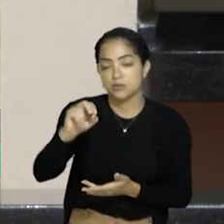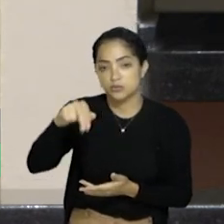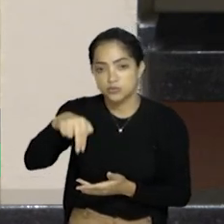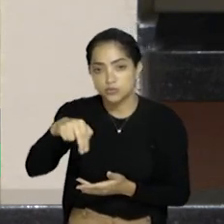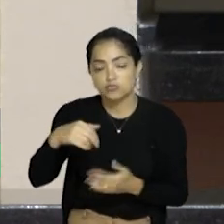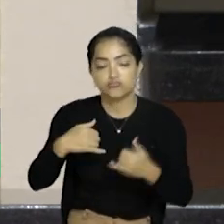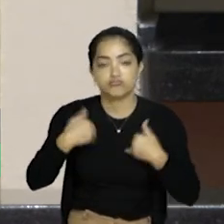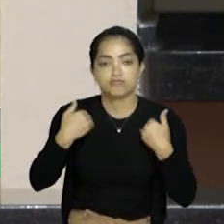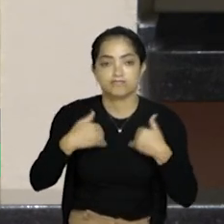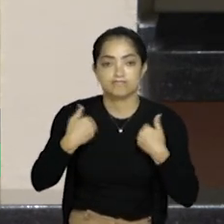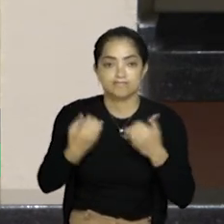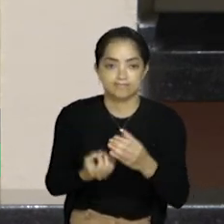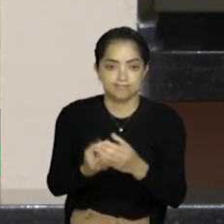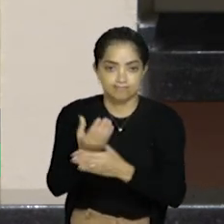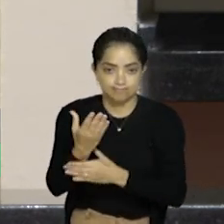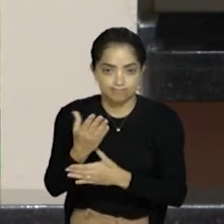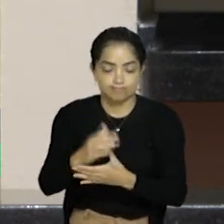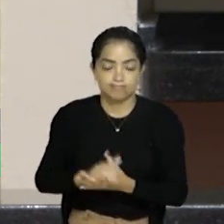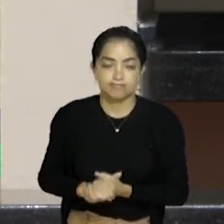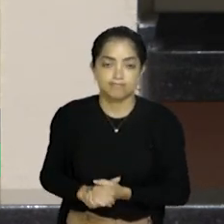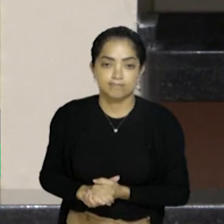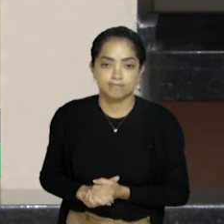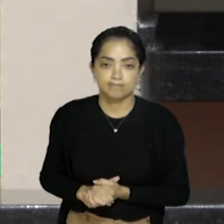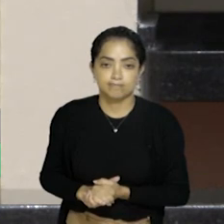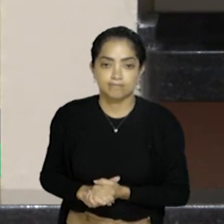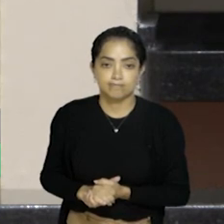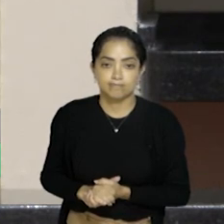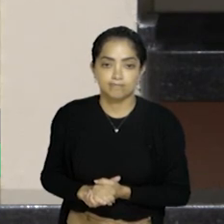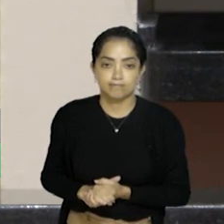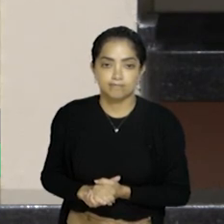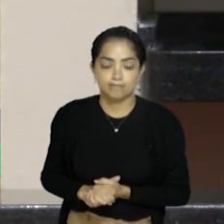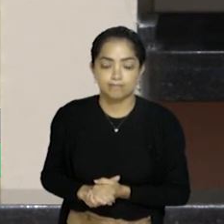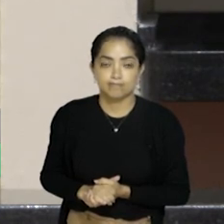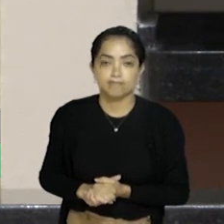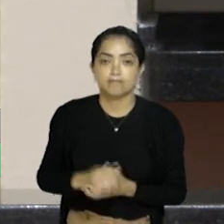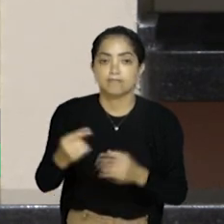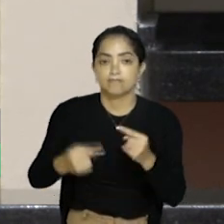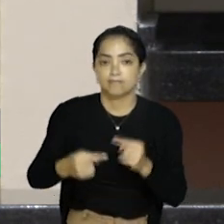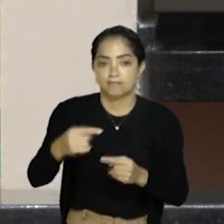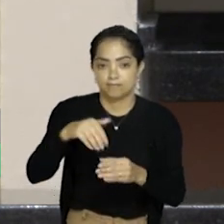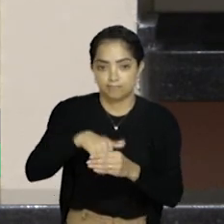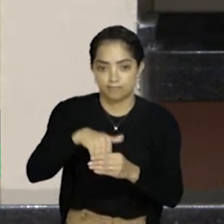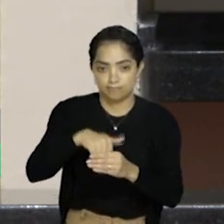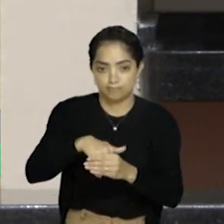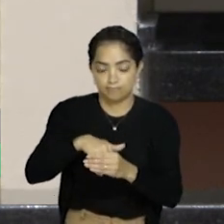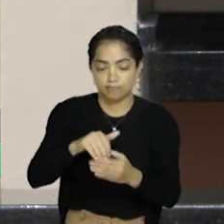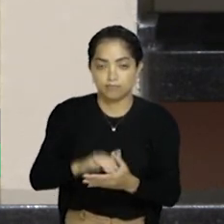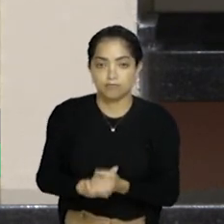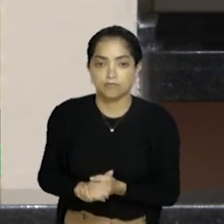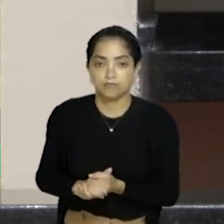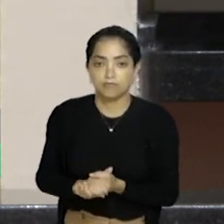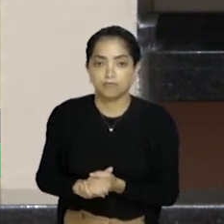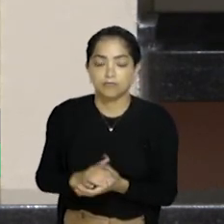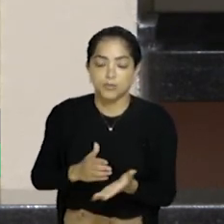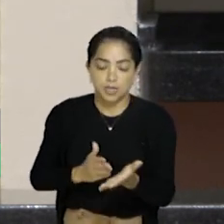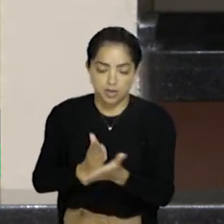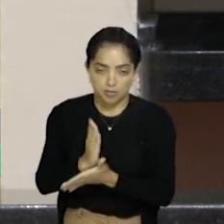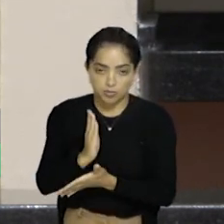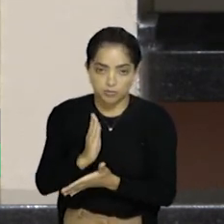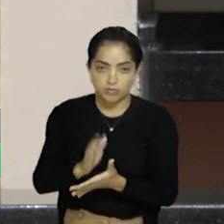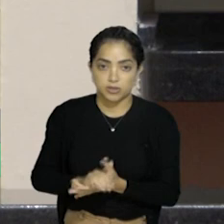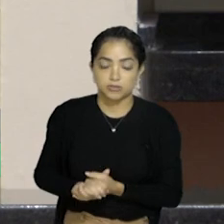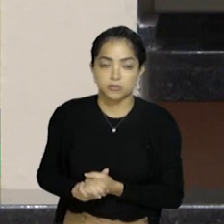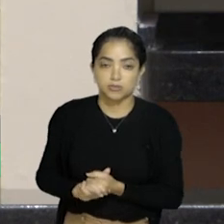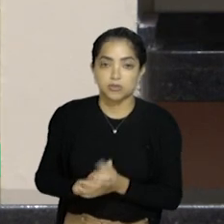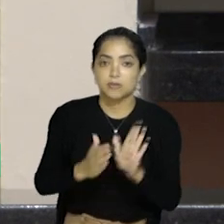do aniversário de fundação da referida da entidade em discussão em votação aprovado